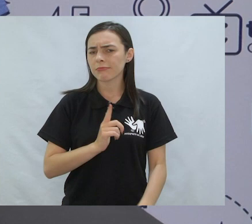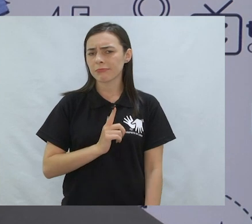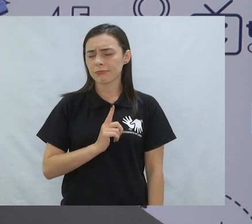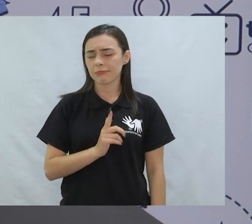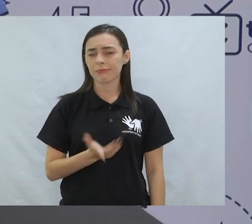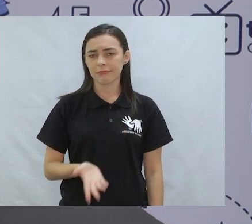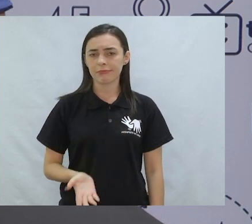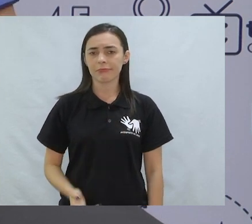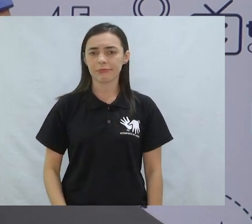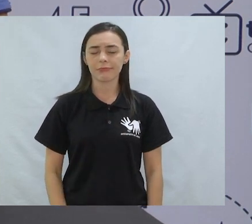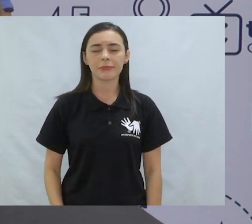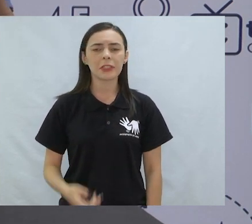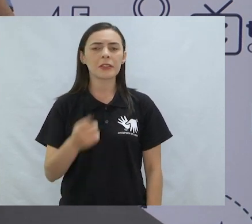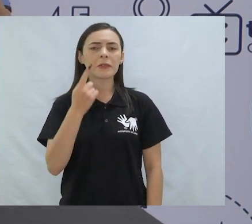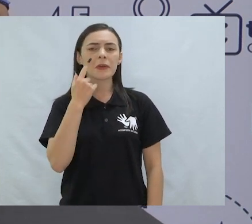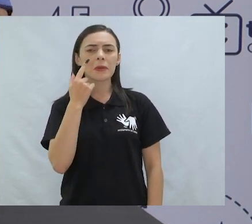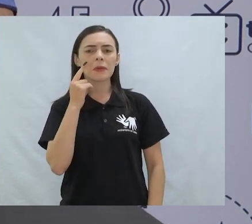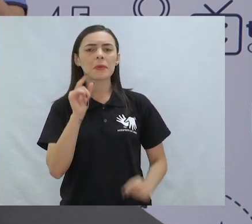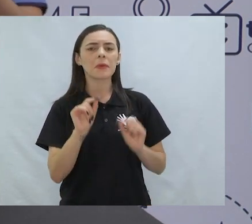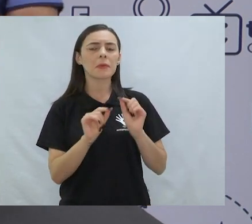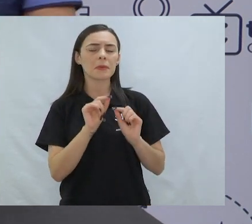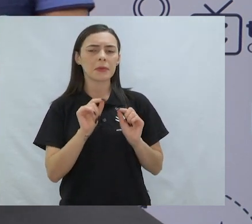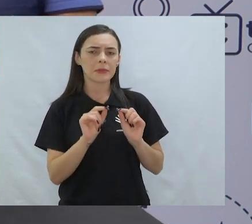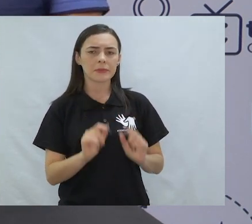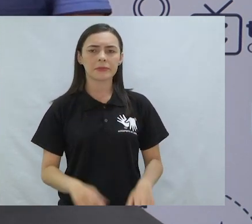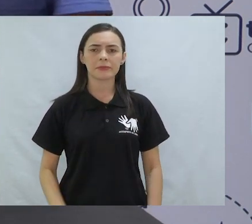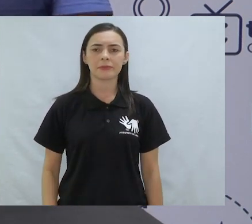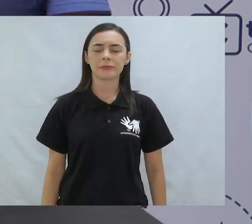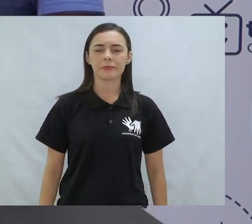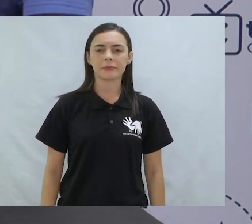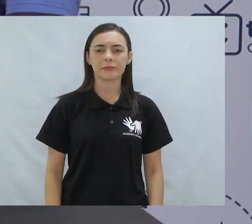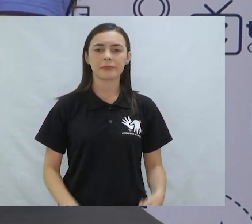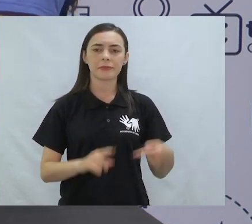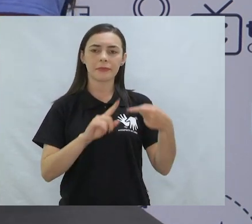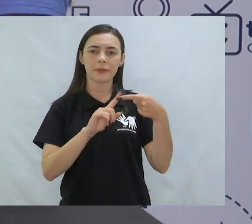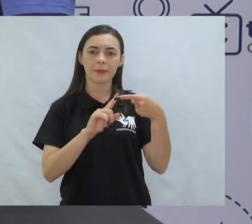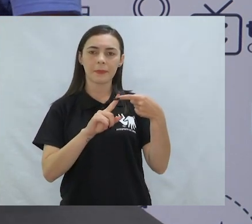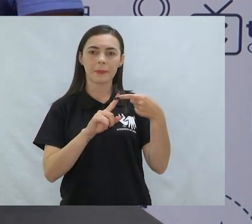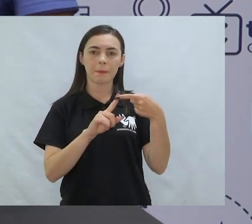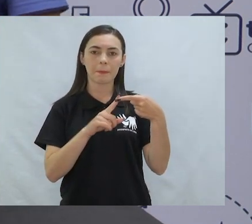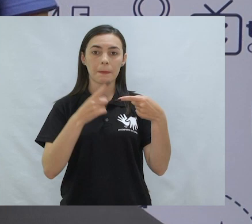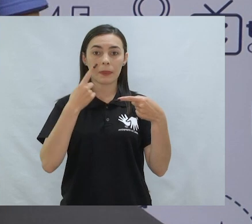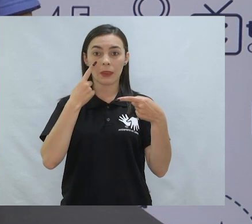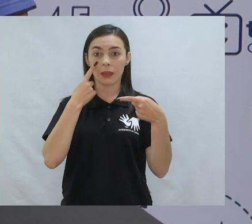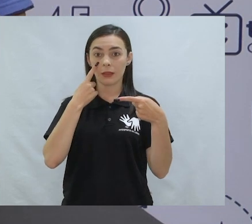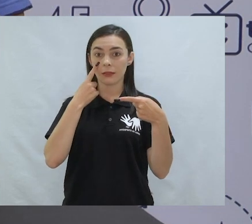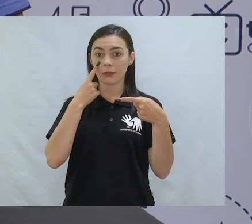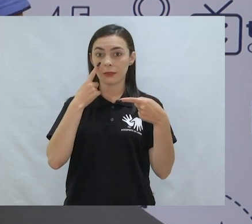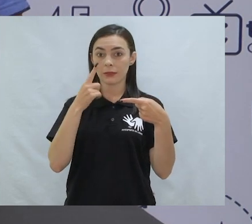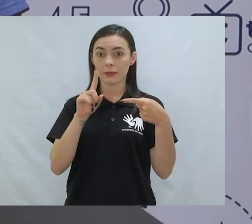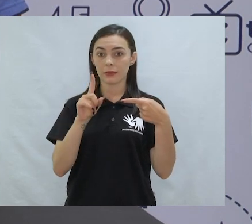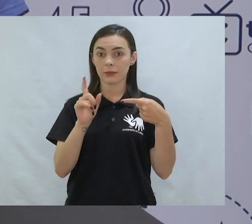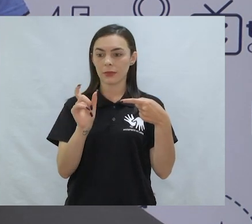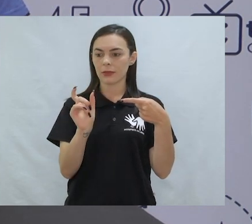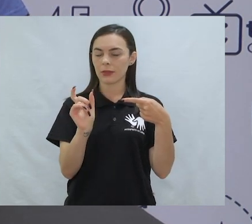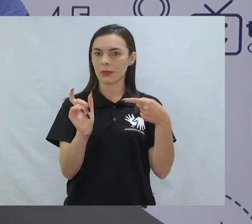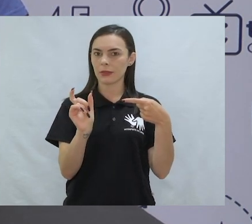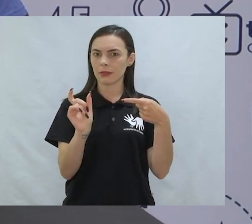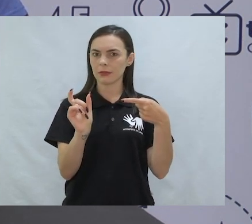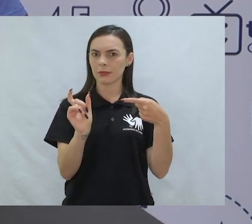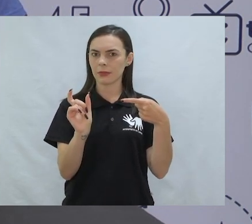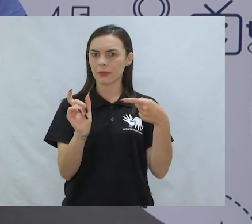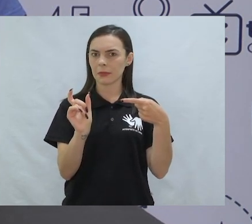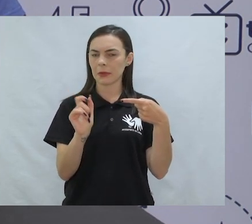aula. Ok? Então vamos ver o que tem nessa rotina. Então nós vamos ter, descubra qual é